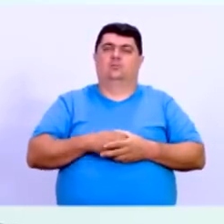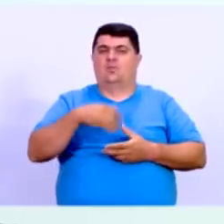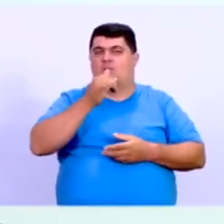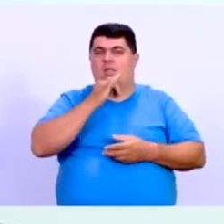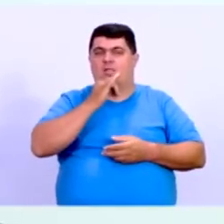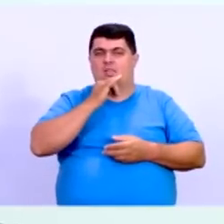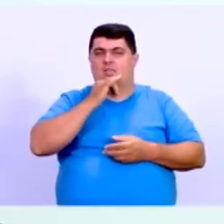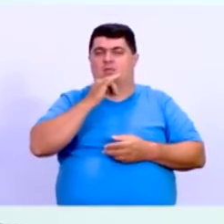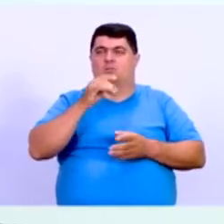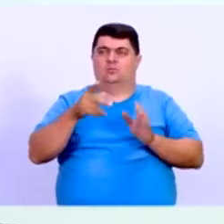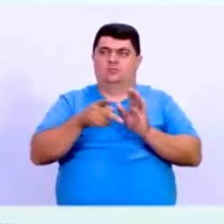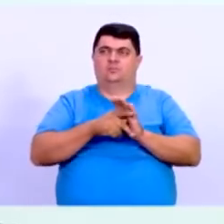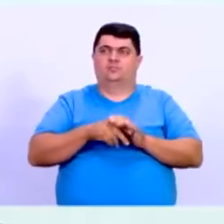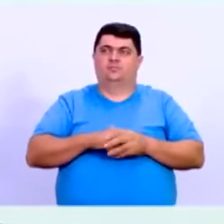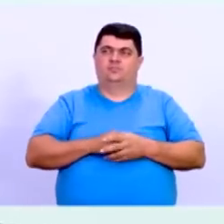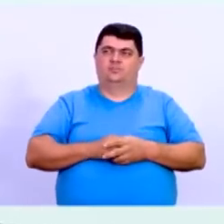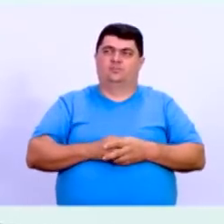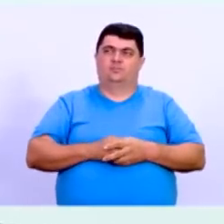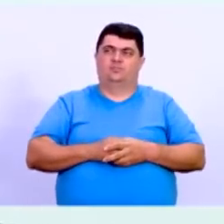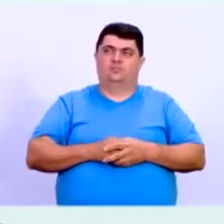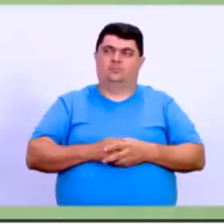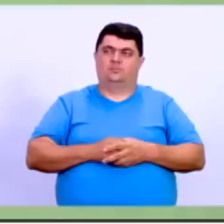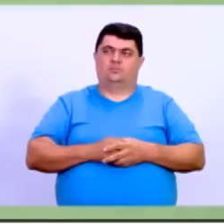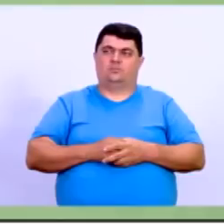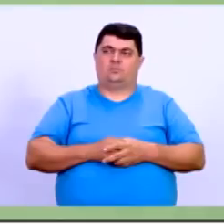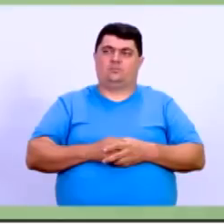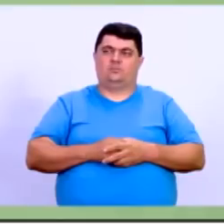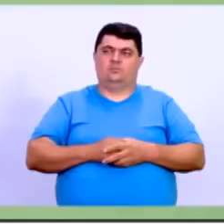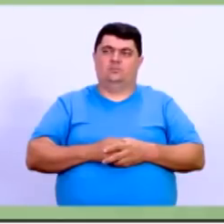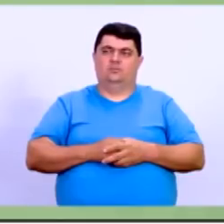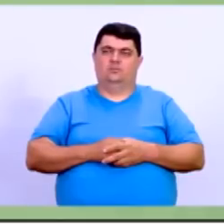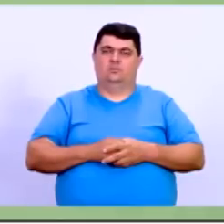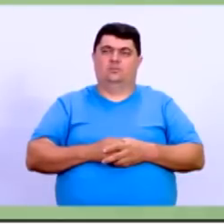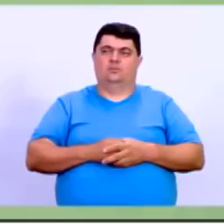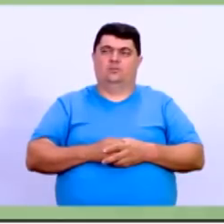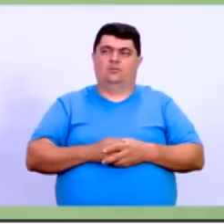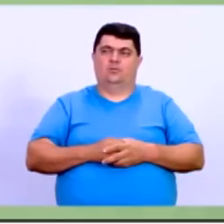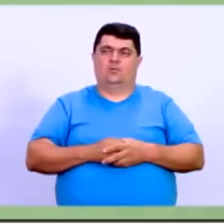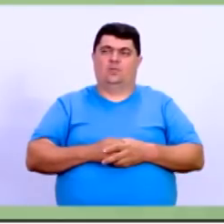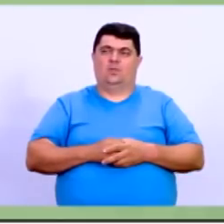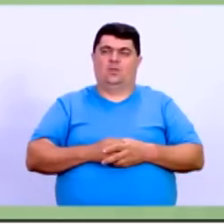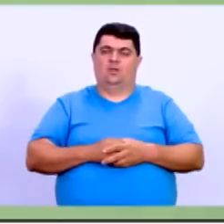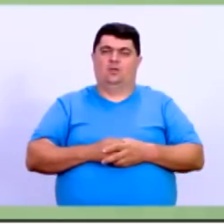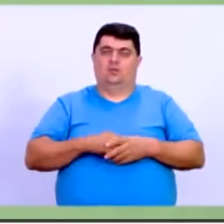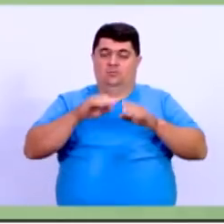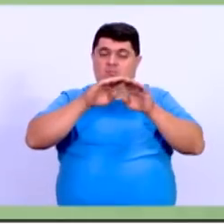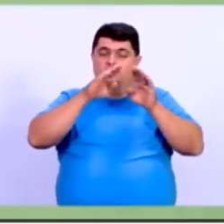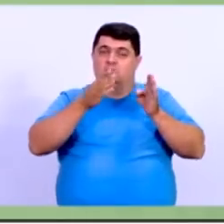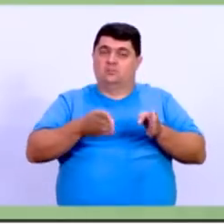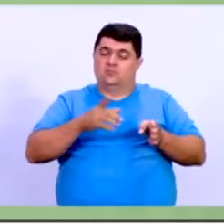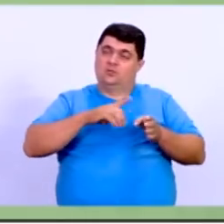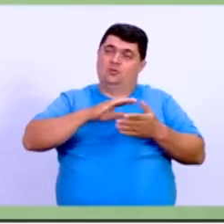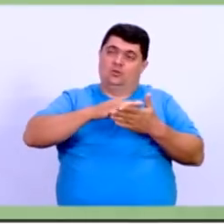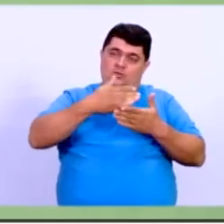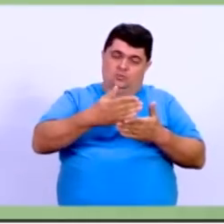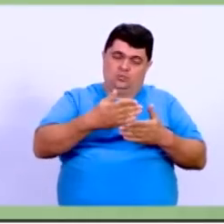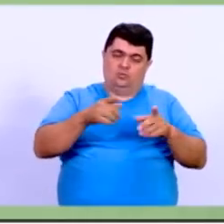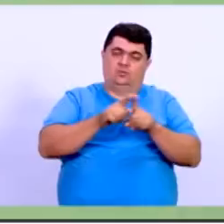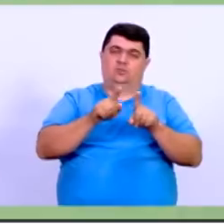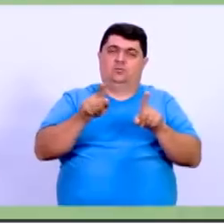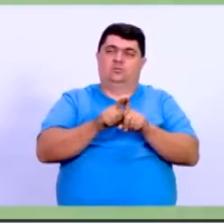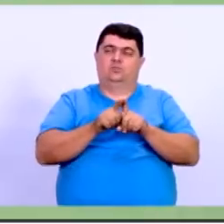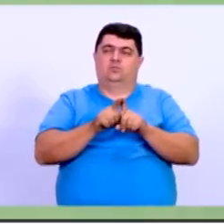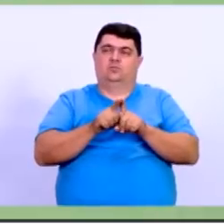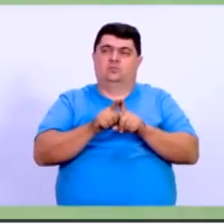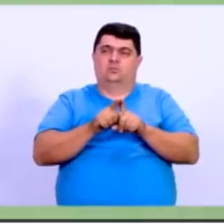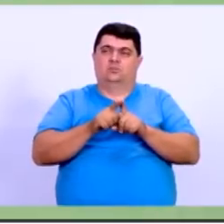de redes, tá ok, pessoal? Então, olha, continuando aí, ó. Ah, professor, computadores também tem notebook aí, ó, notebooks. É aquela questão,